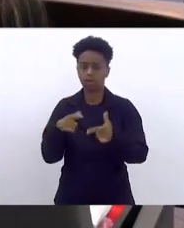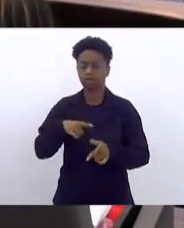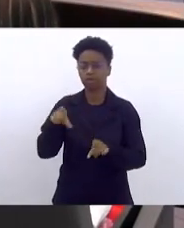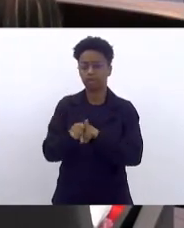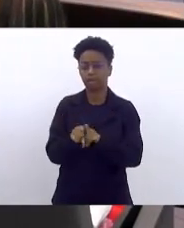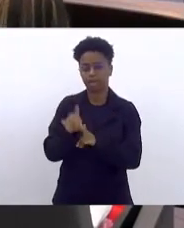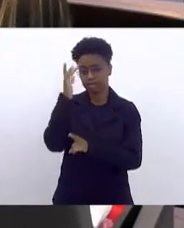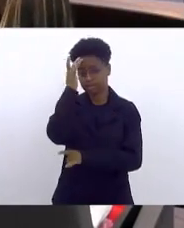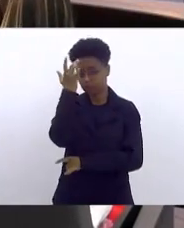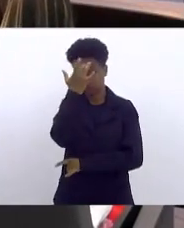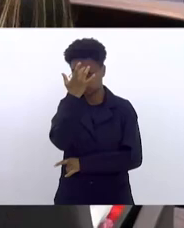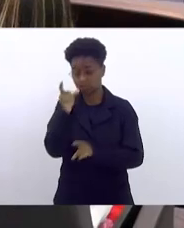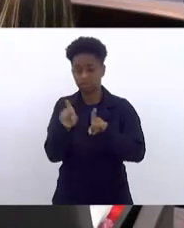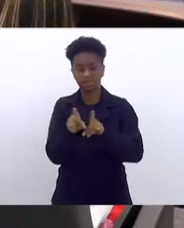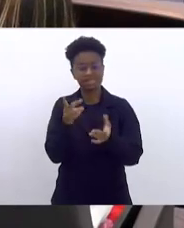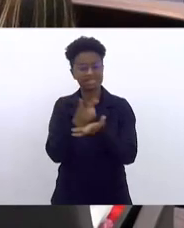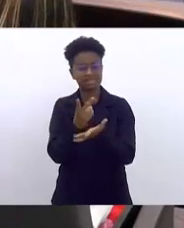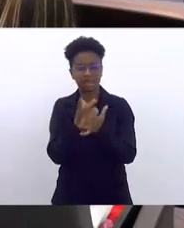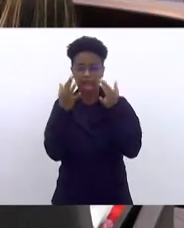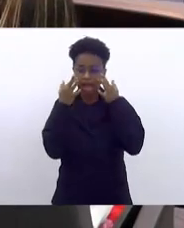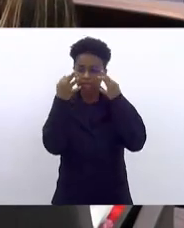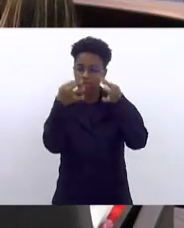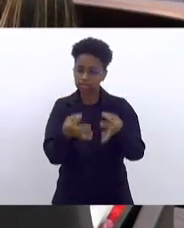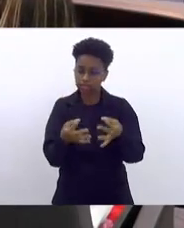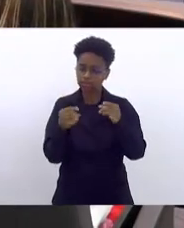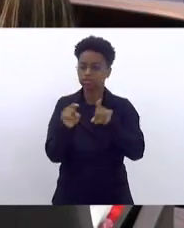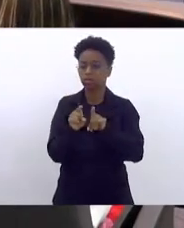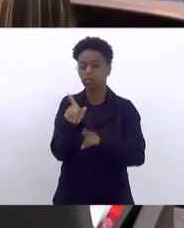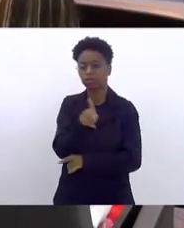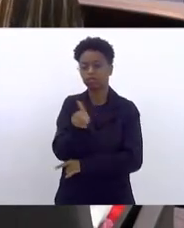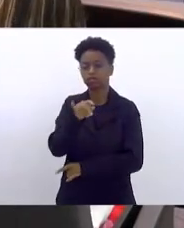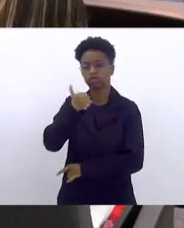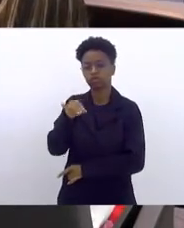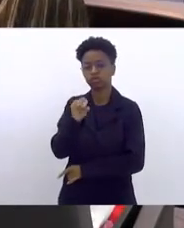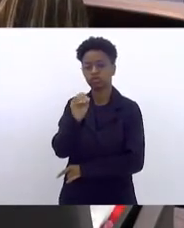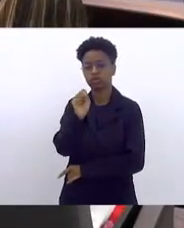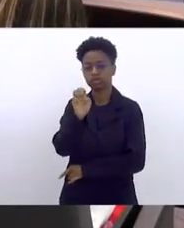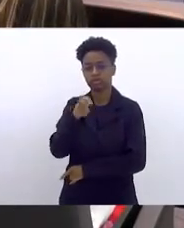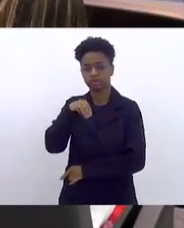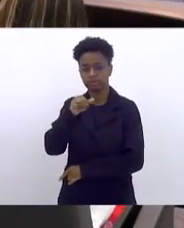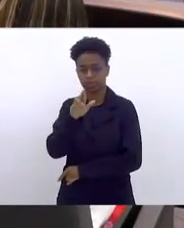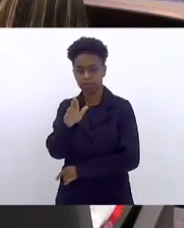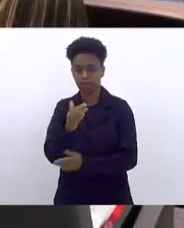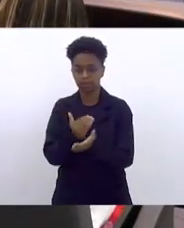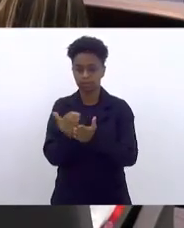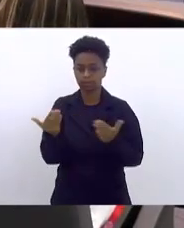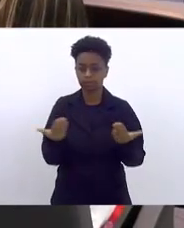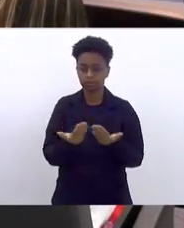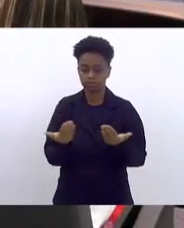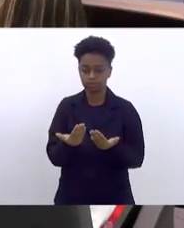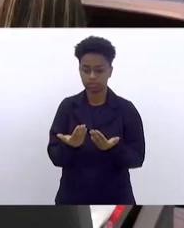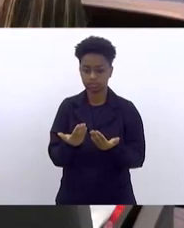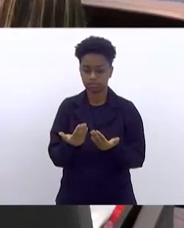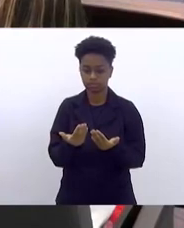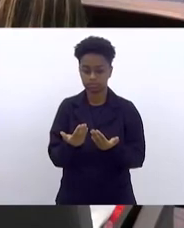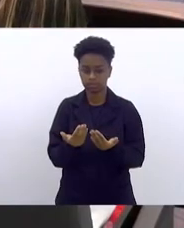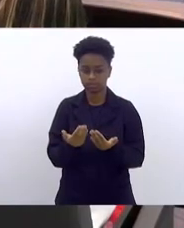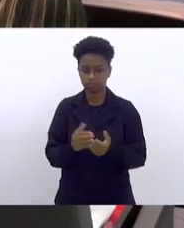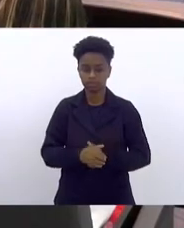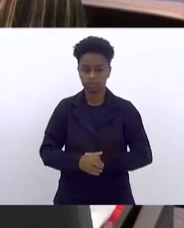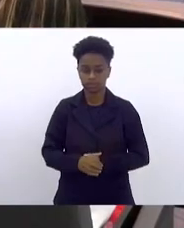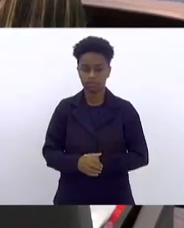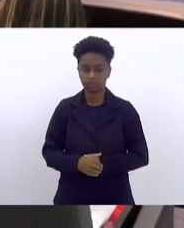muito afeta e atento a essa questão o professor Josimar que chega agora com a gente ocupando as trincheiras aí dessa